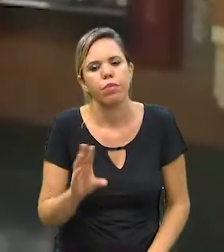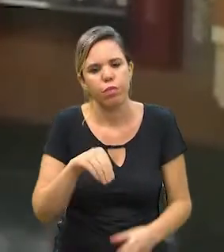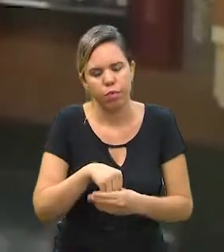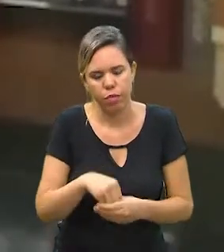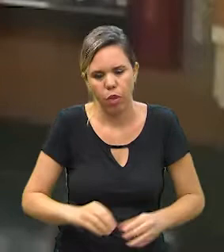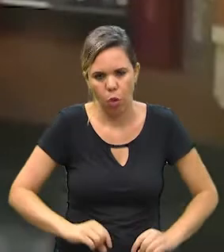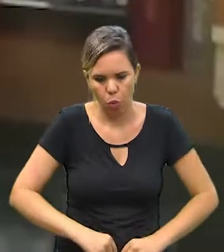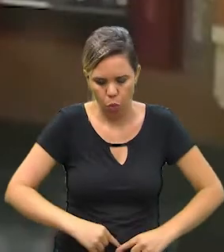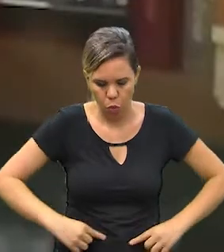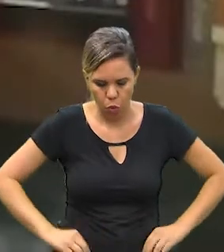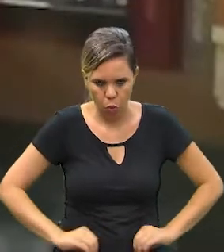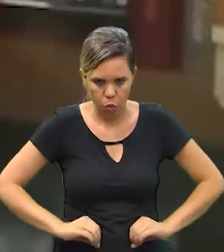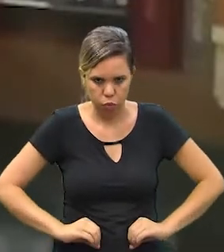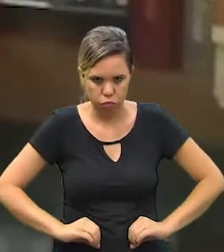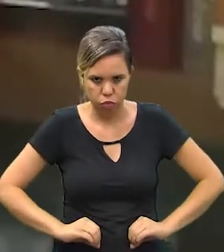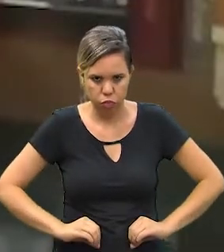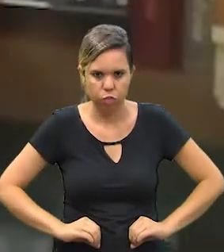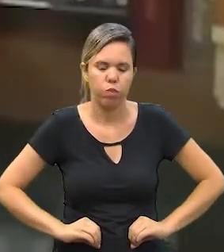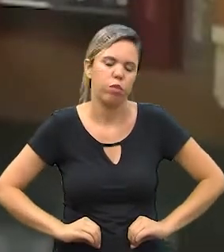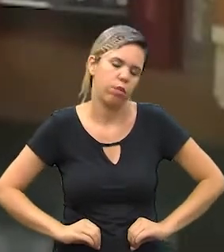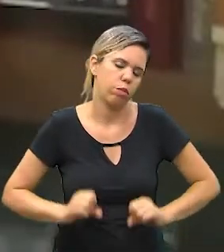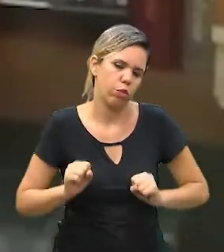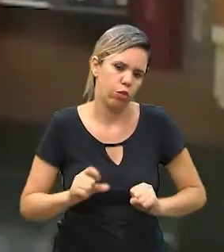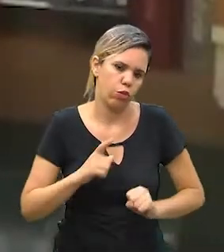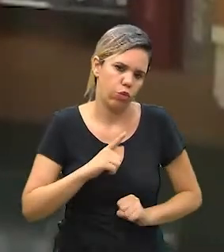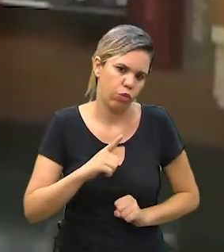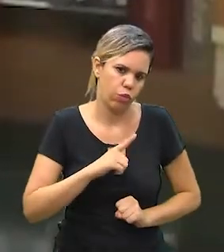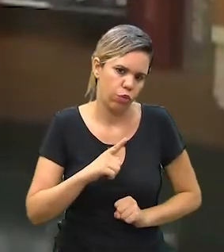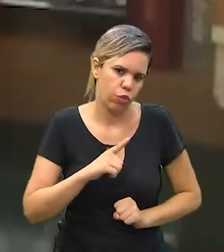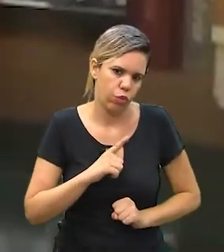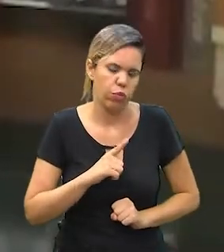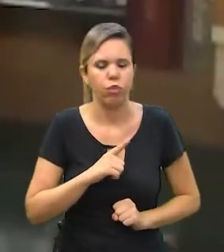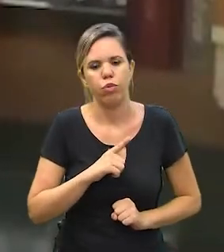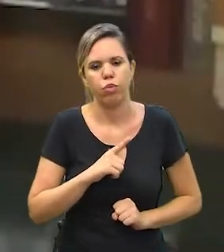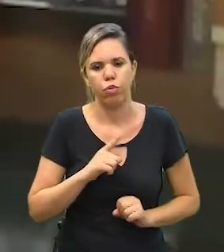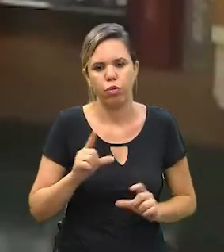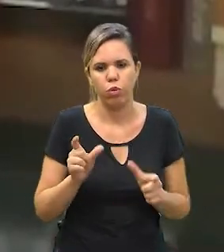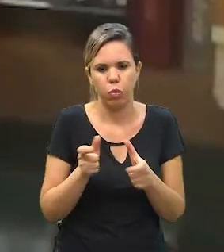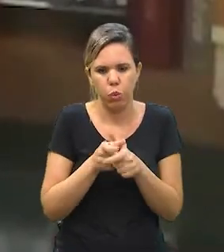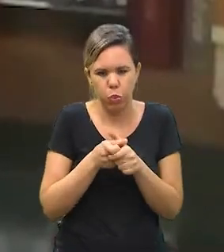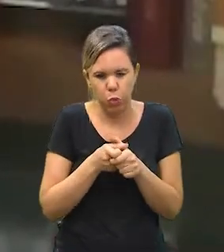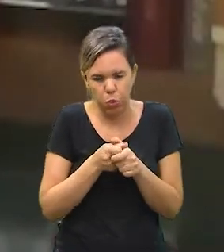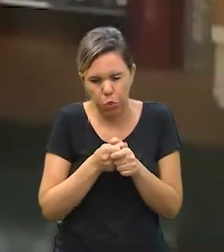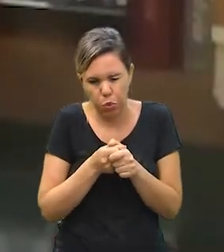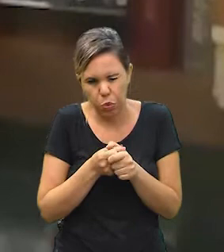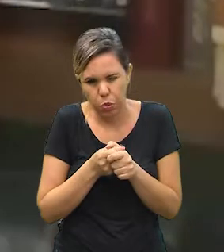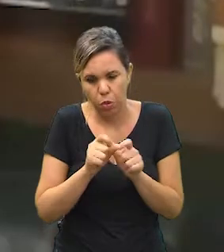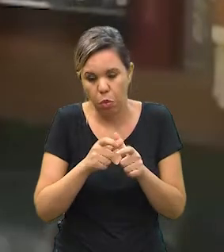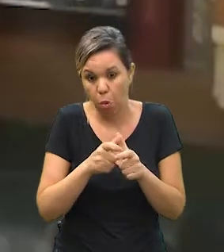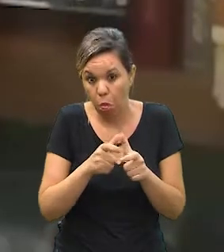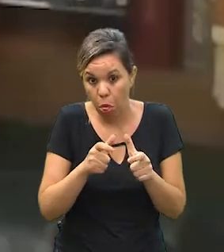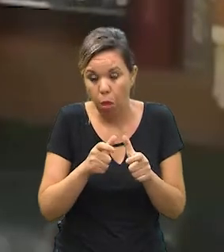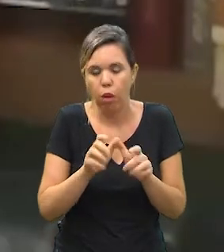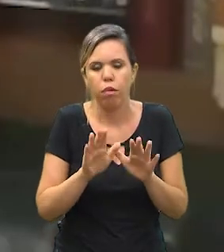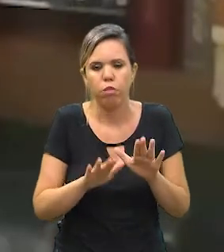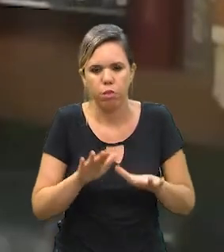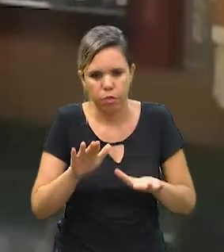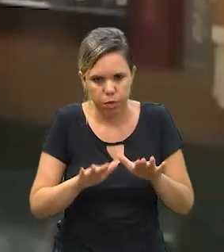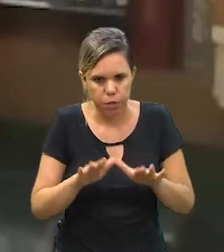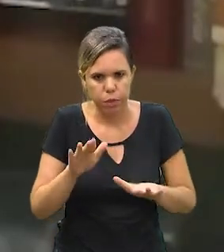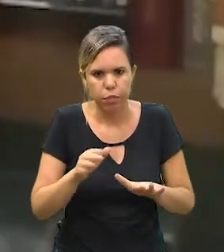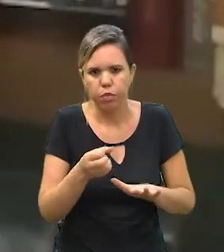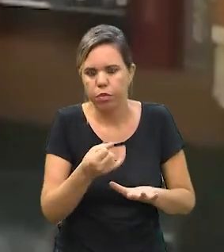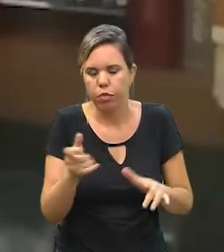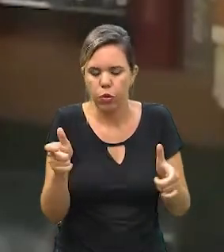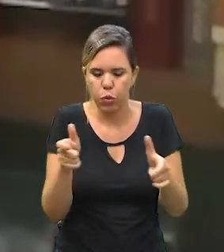ovário pode ter cistos que podem ser desde pequenos cistos até cistos maiores